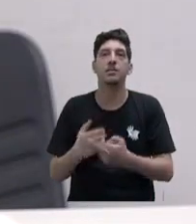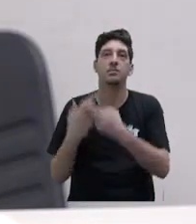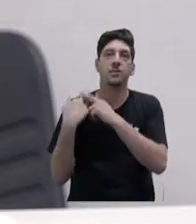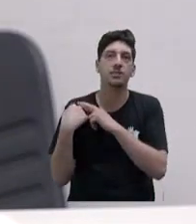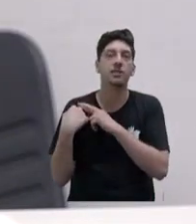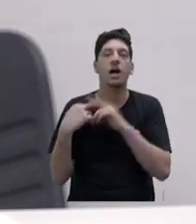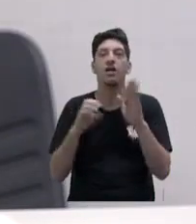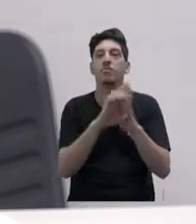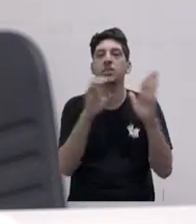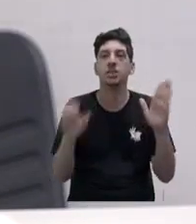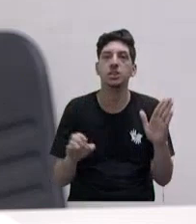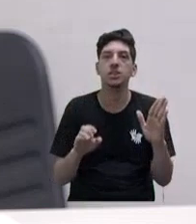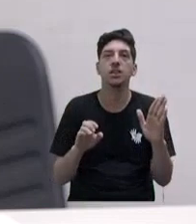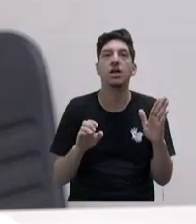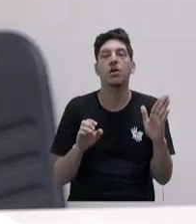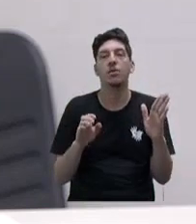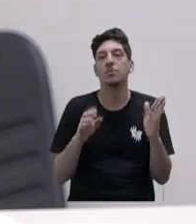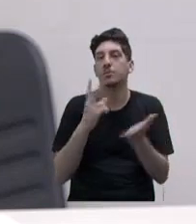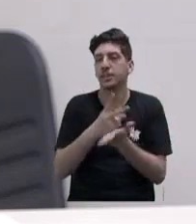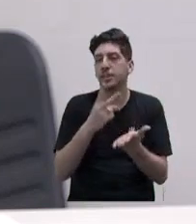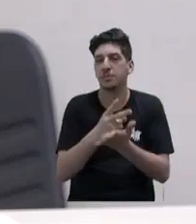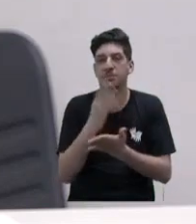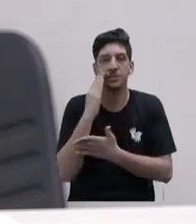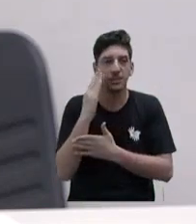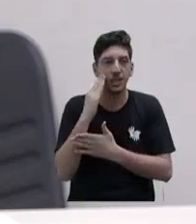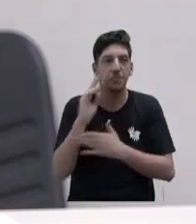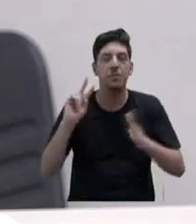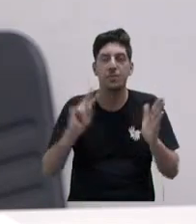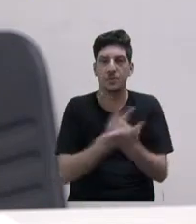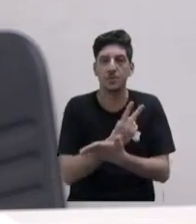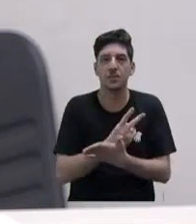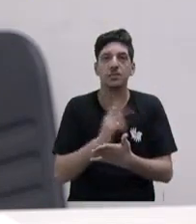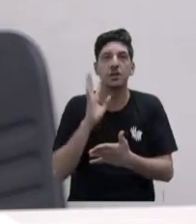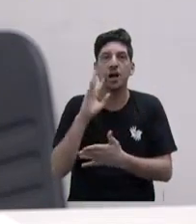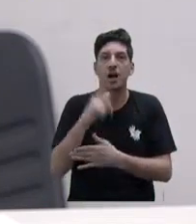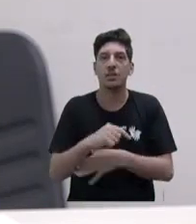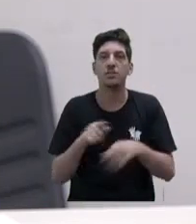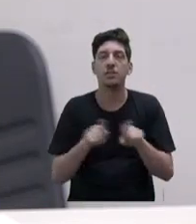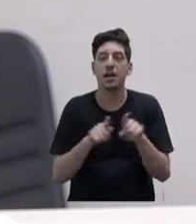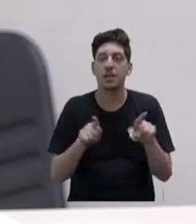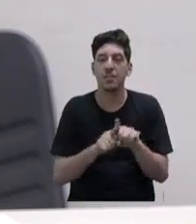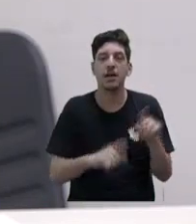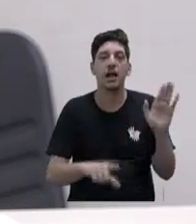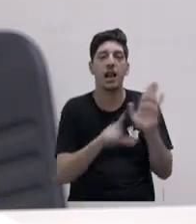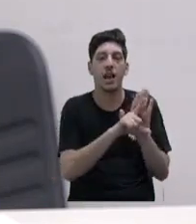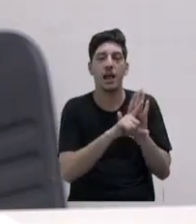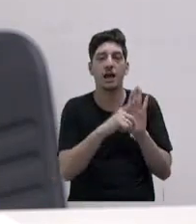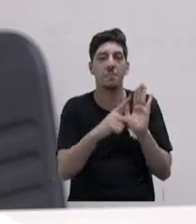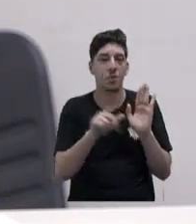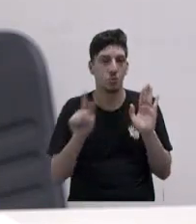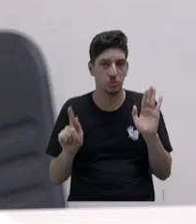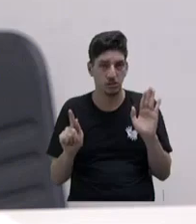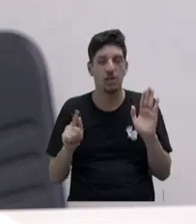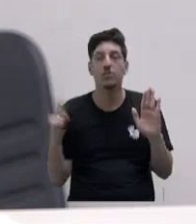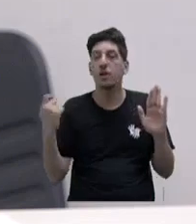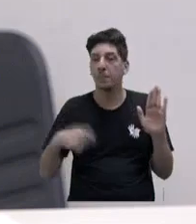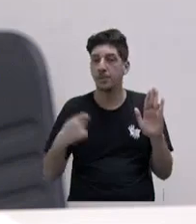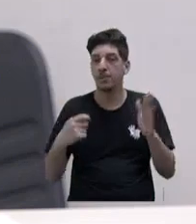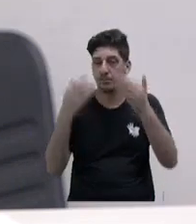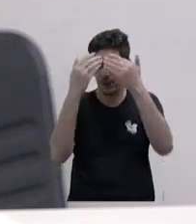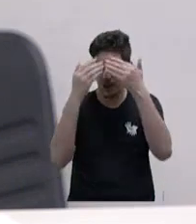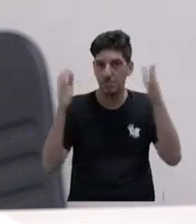de editais sempre, né, que aconteça. E eu acho que a própria lei Paulo Gustavo deveria abrir um